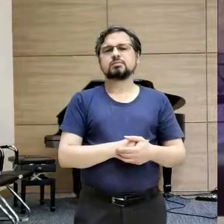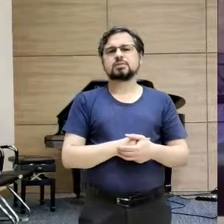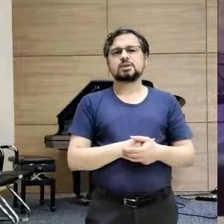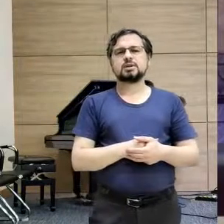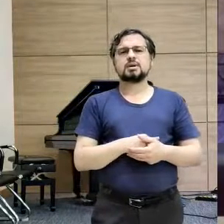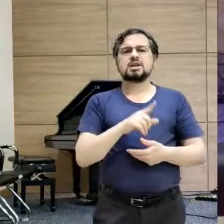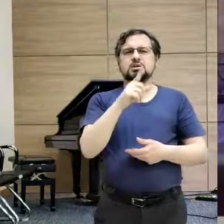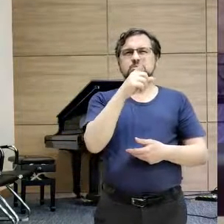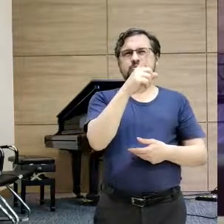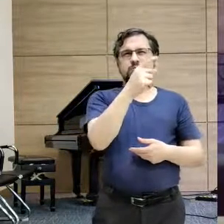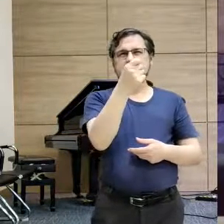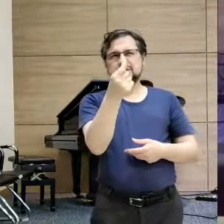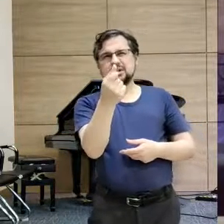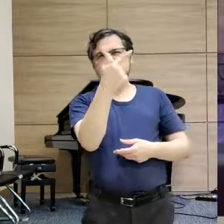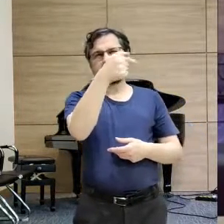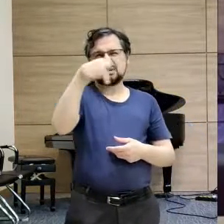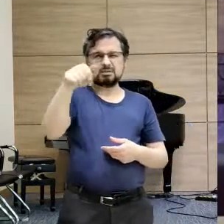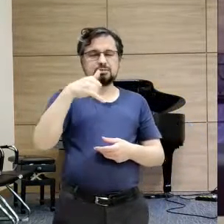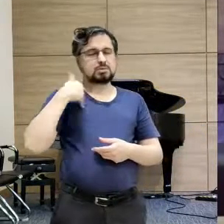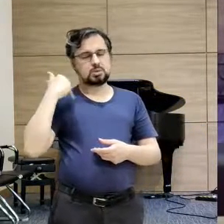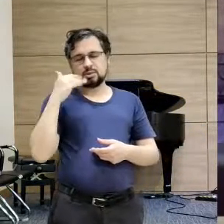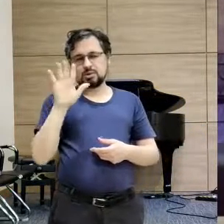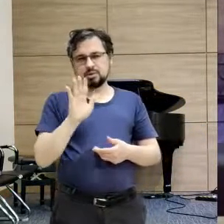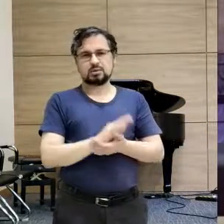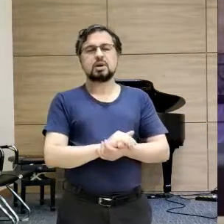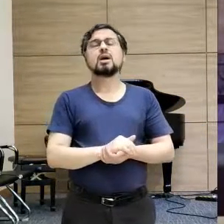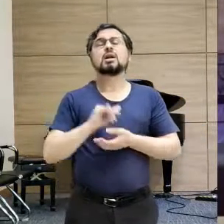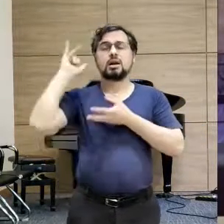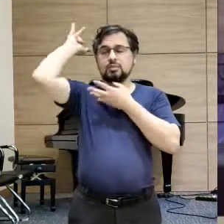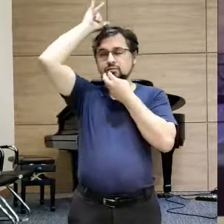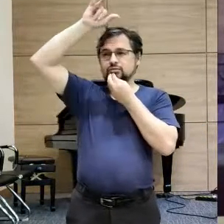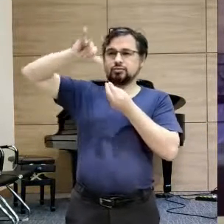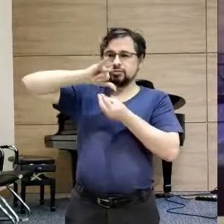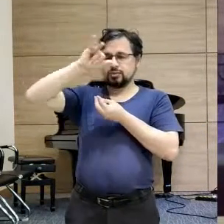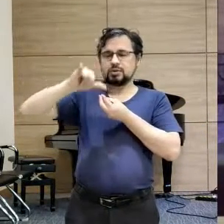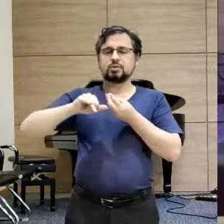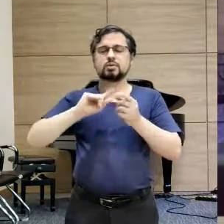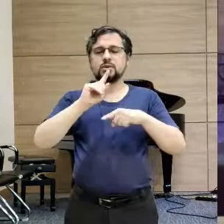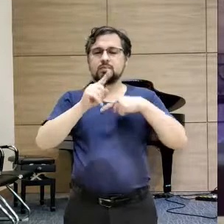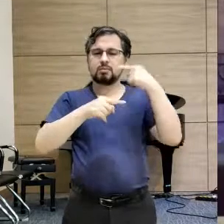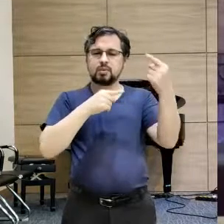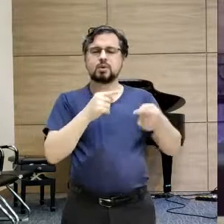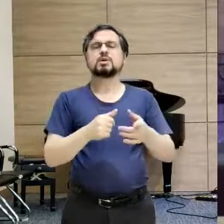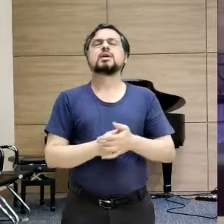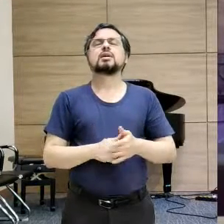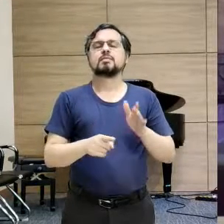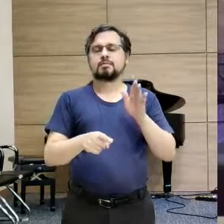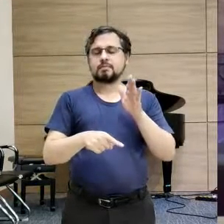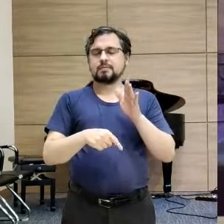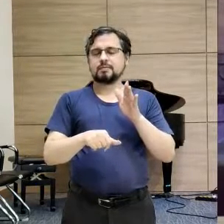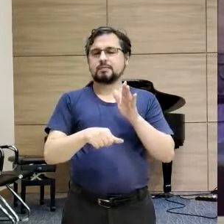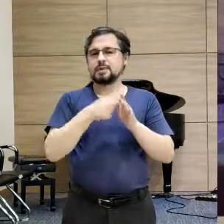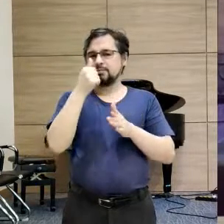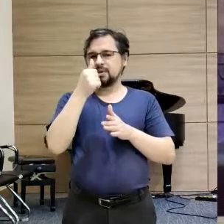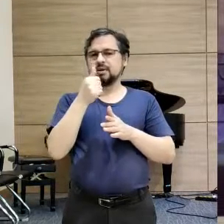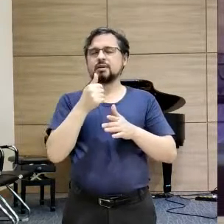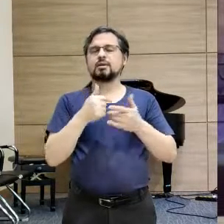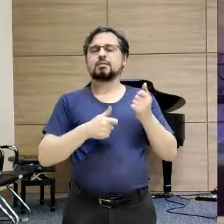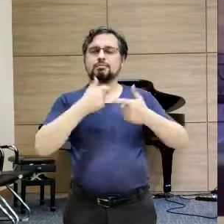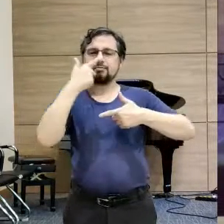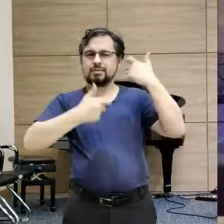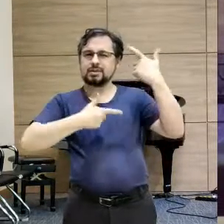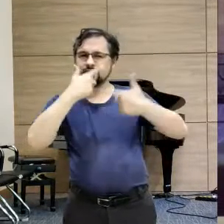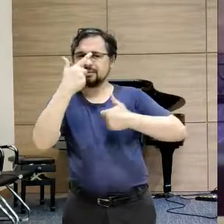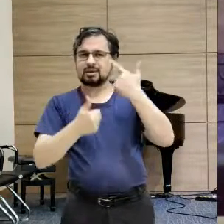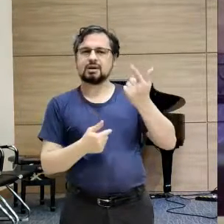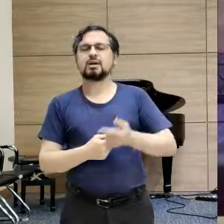Esse jovem é ungido, e aí logo ele tem a primeira batalha fora o seu ofício pastoril. A primeira batalha